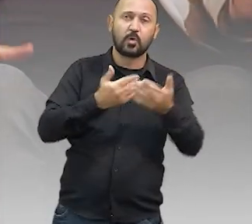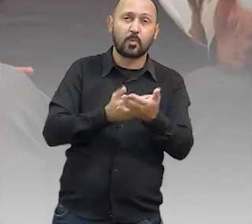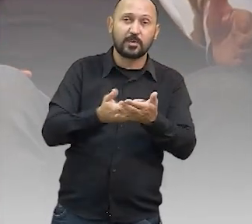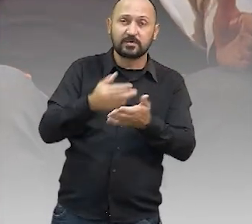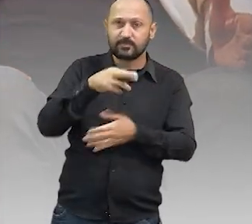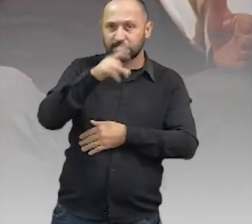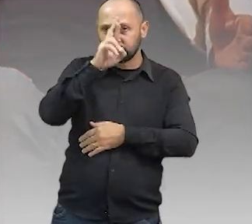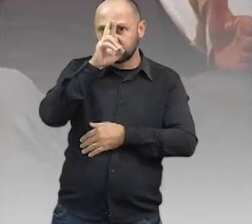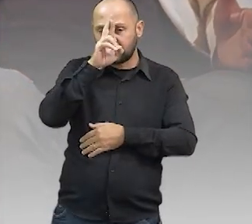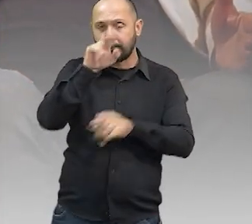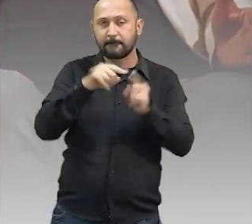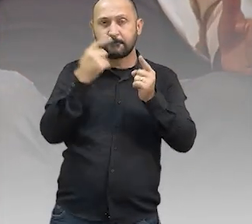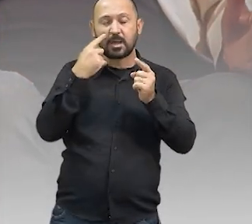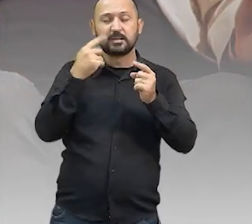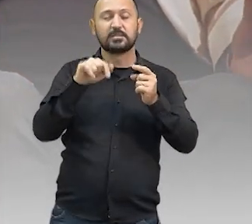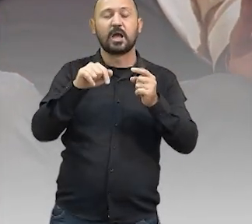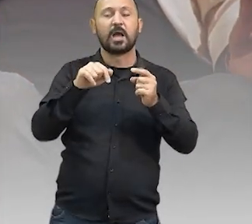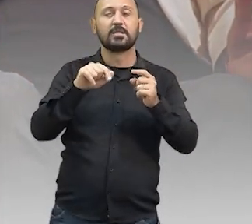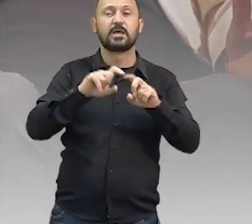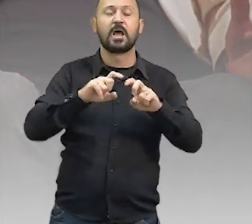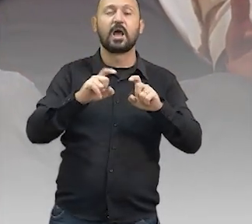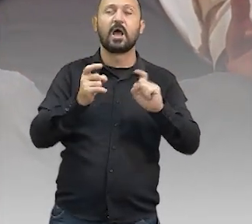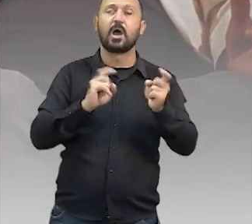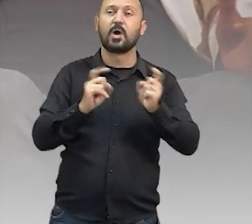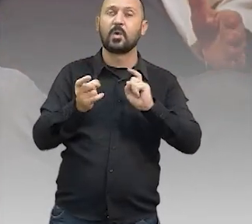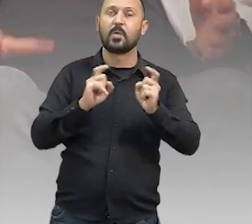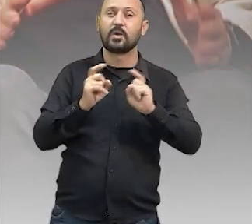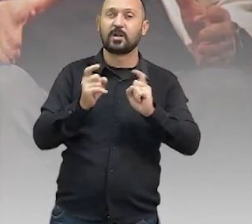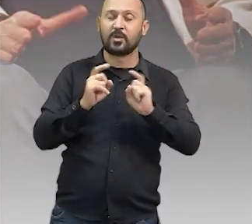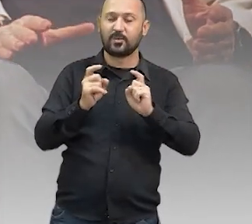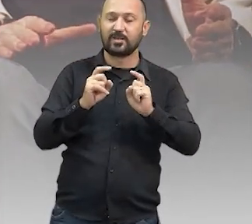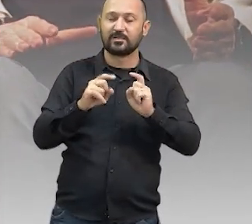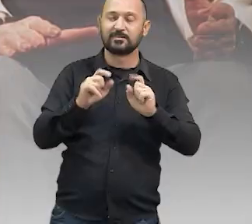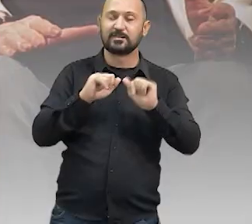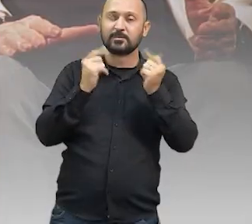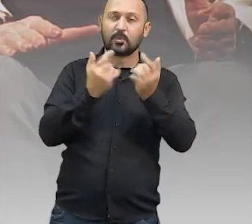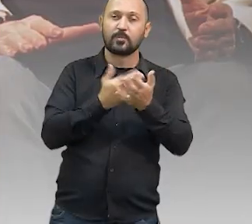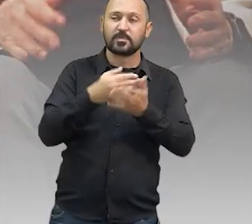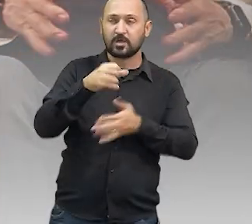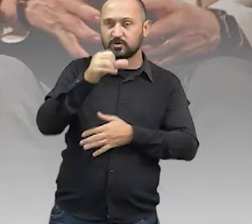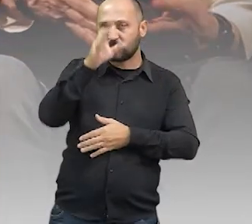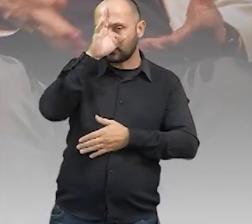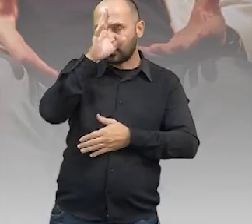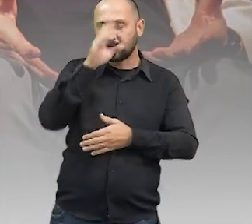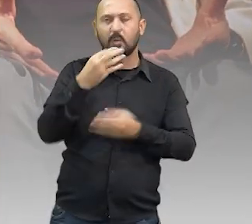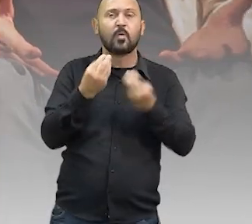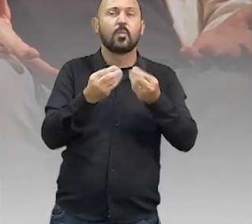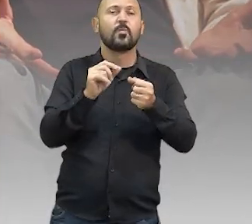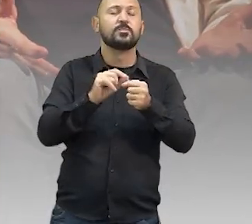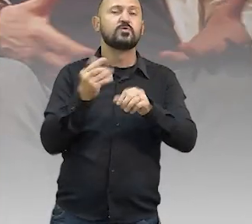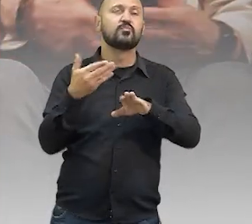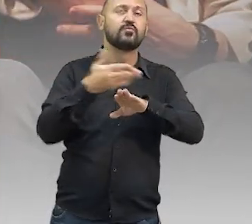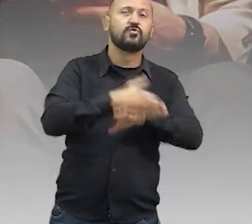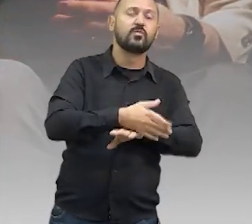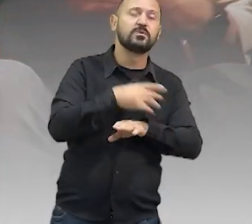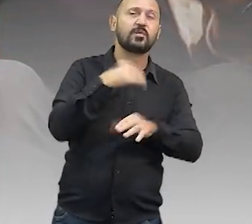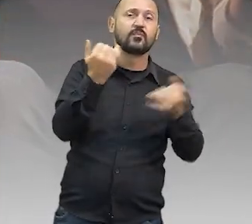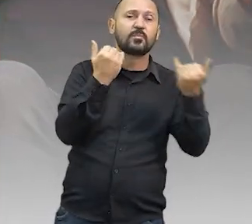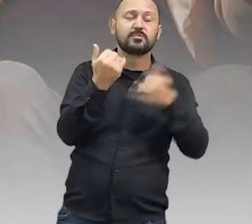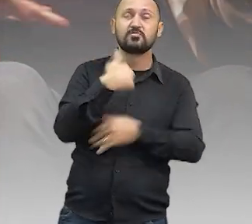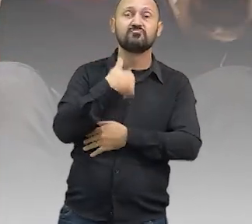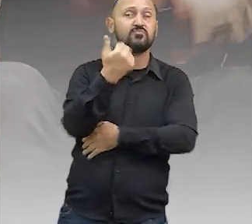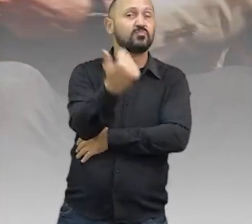as sessões na Assembleia eram de manhã, começava às 9 horas. Se eu não fosse na Assembleia, eu ia deixar de ter informação,